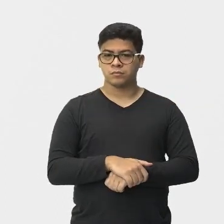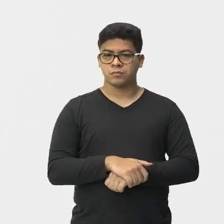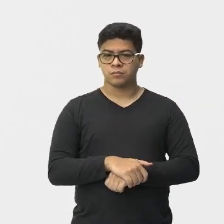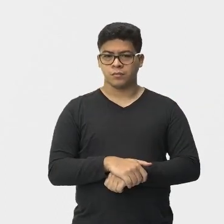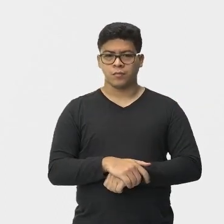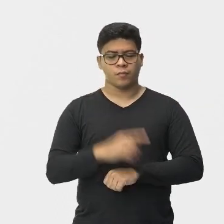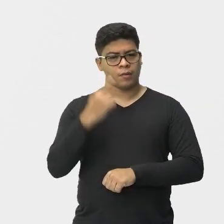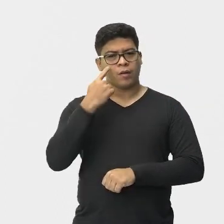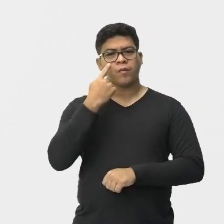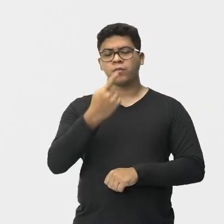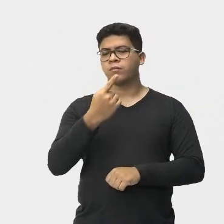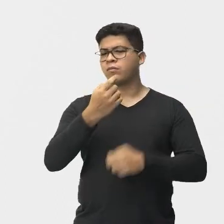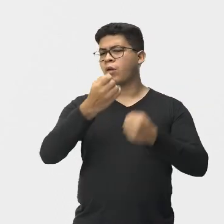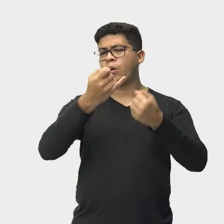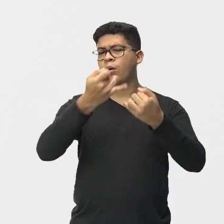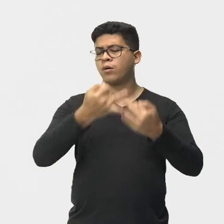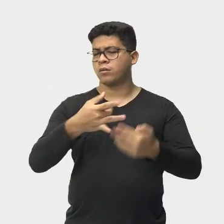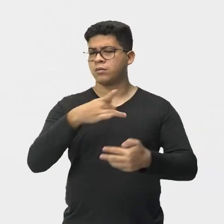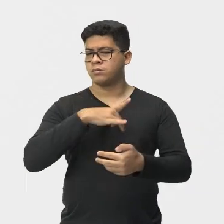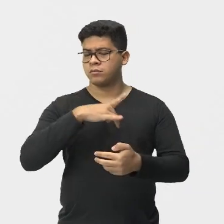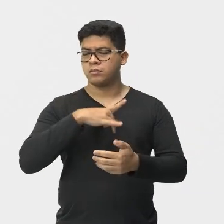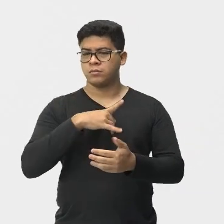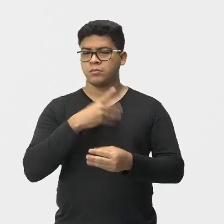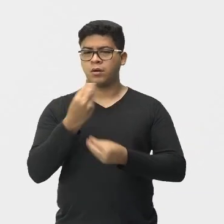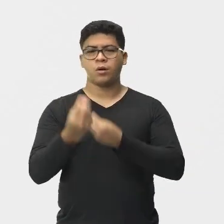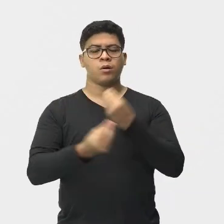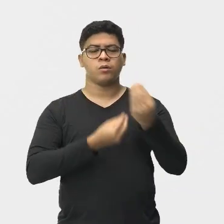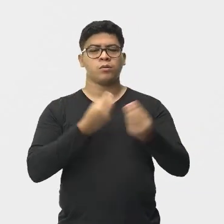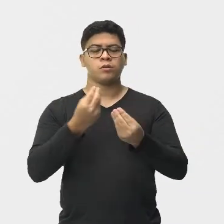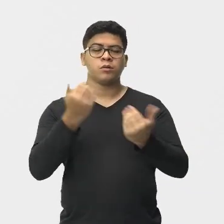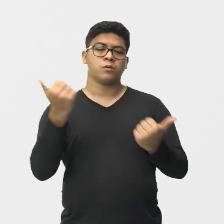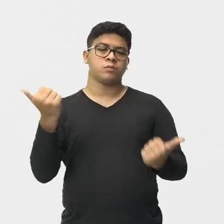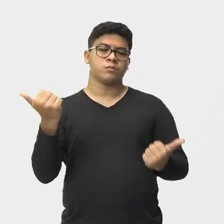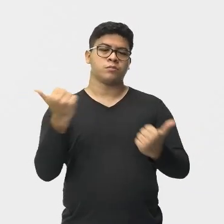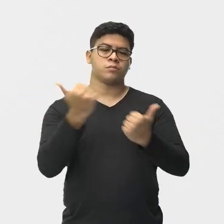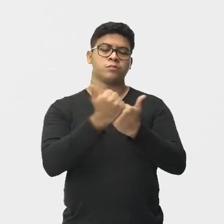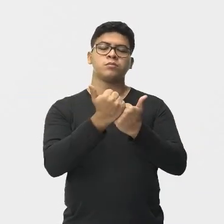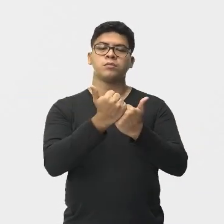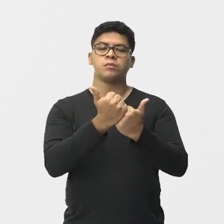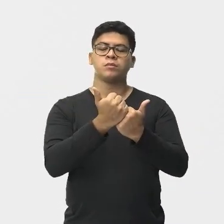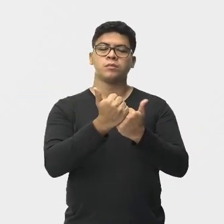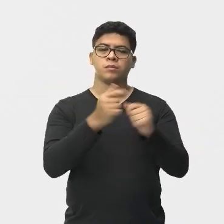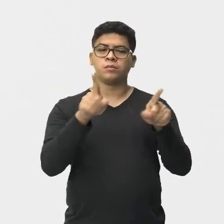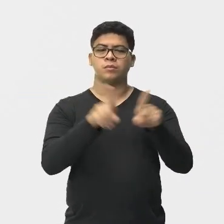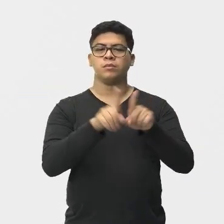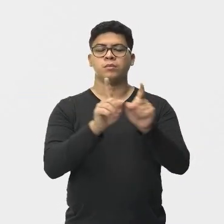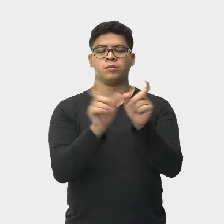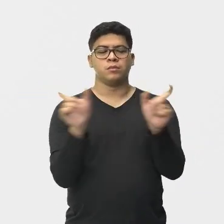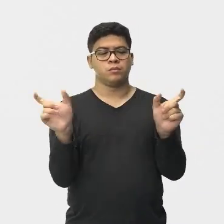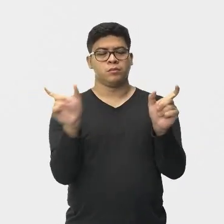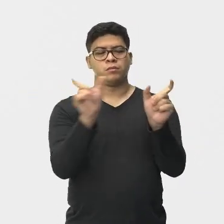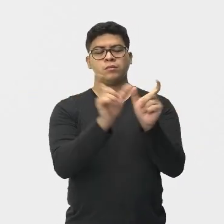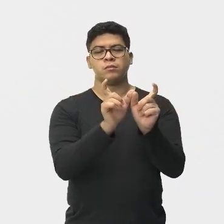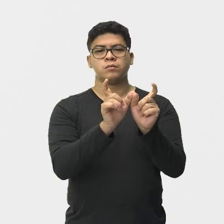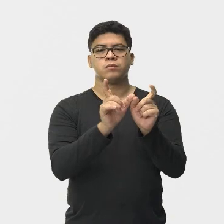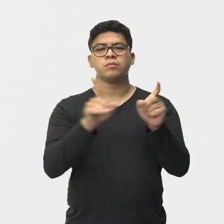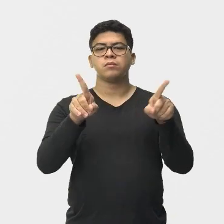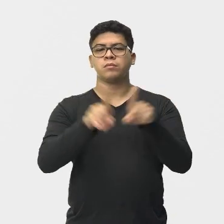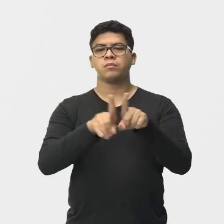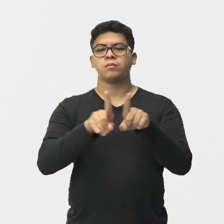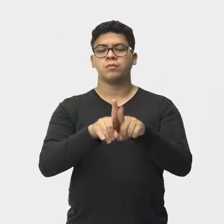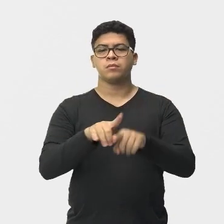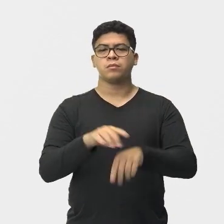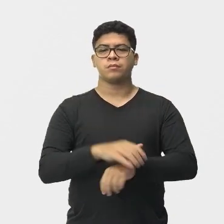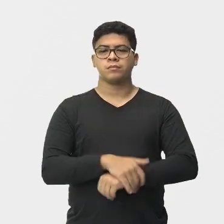uma explicação, né? E aí você faz toda a substituição, ó. Lá vamos a dar